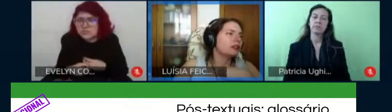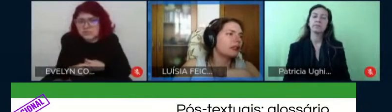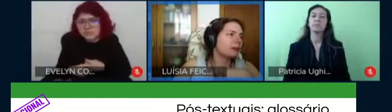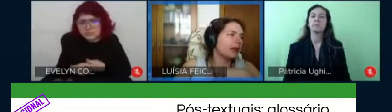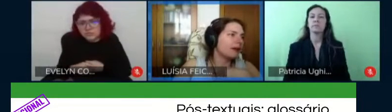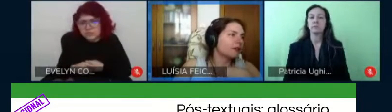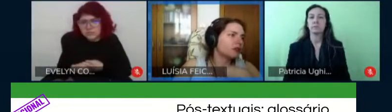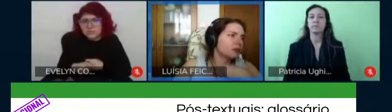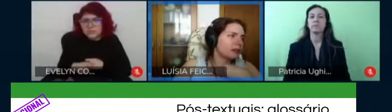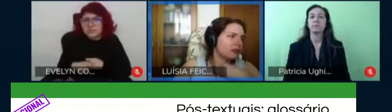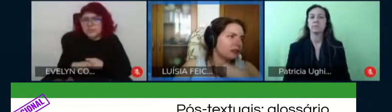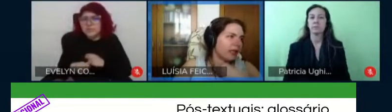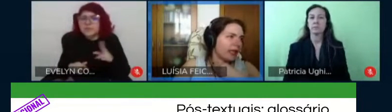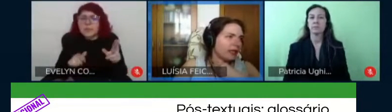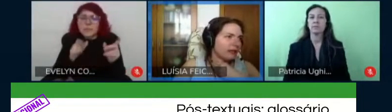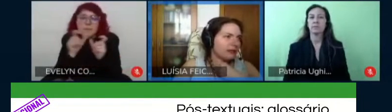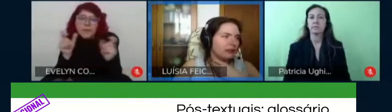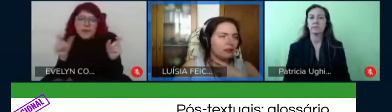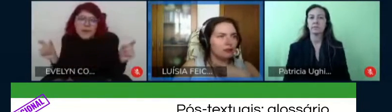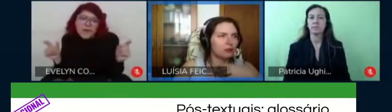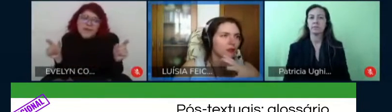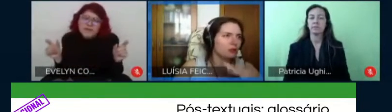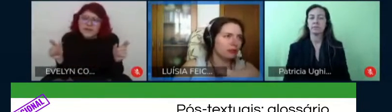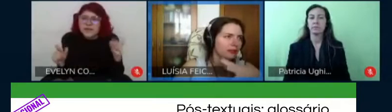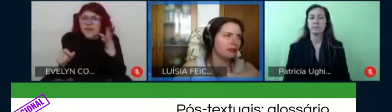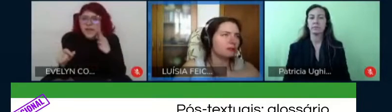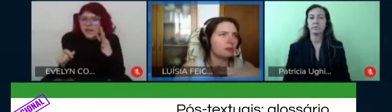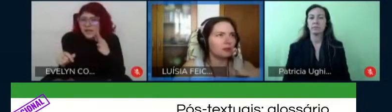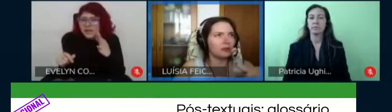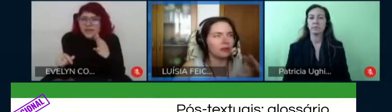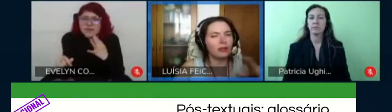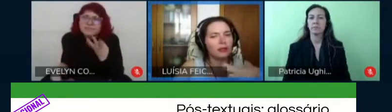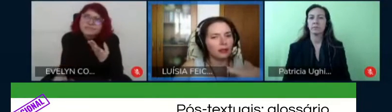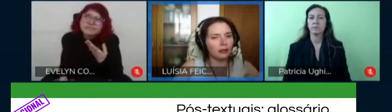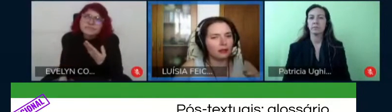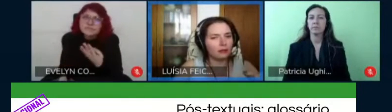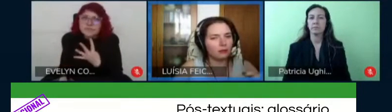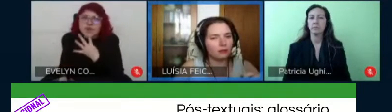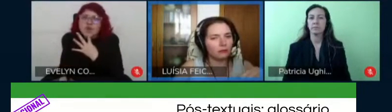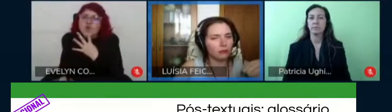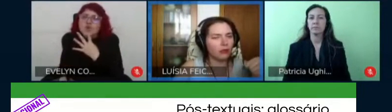tu vai utilizar palavras ou expressões técnicas que não são muito conhecidas para poder